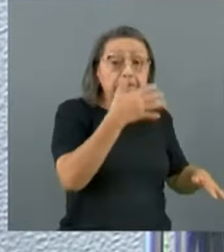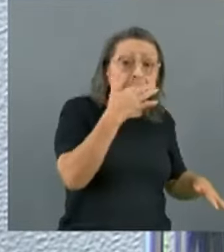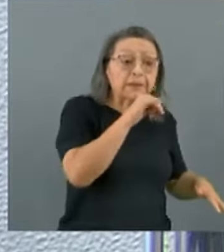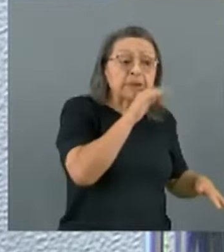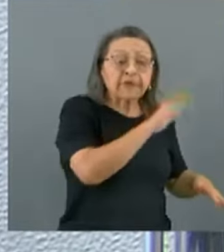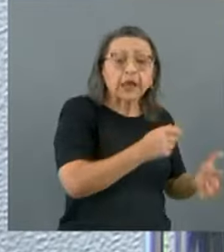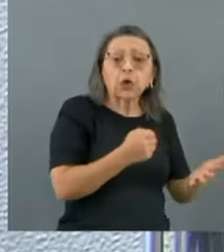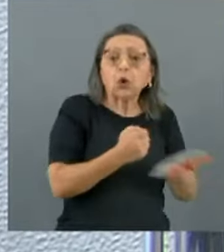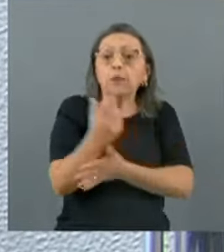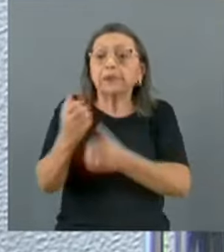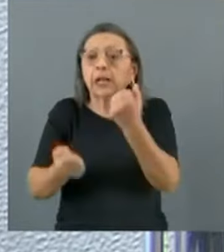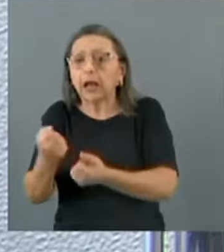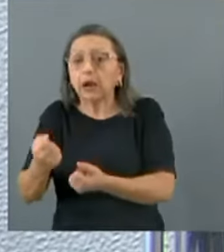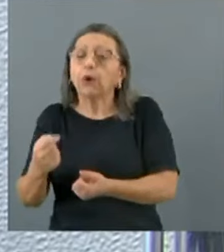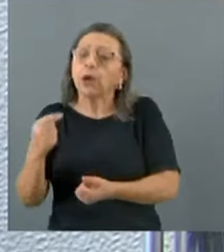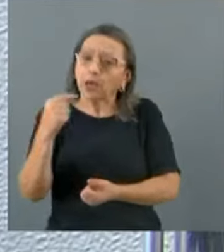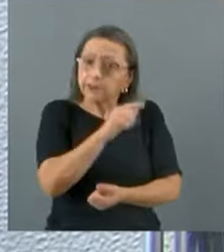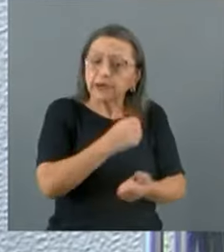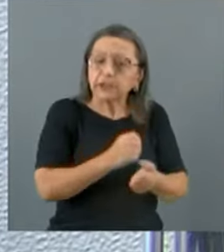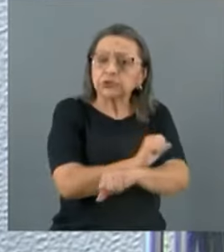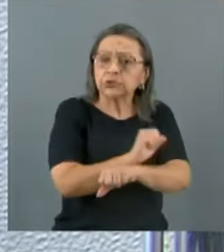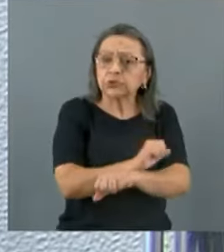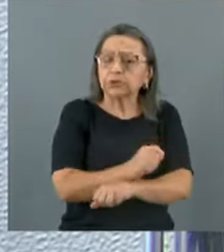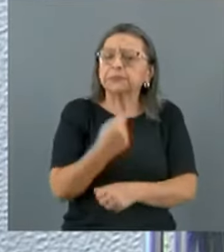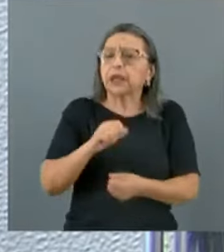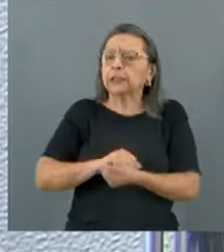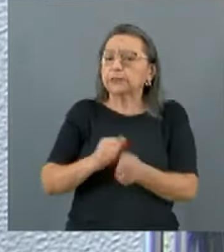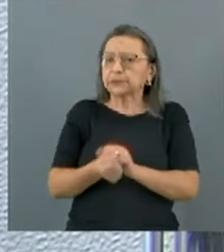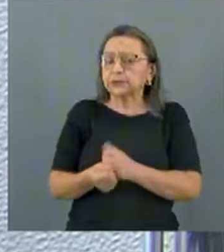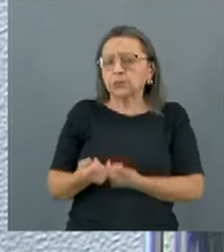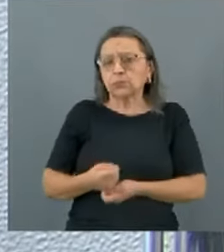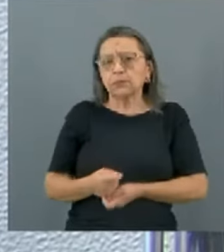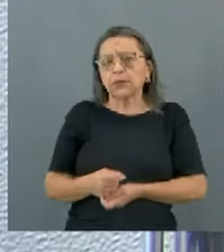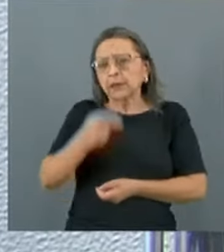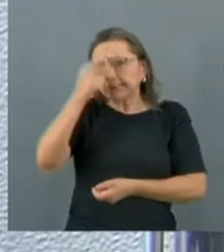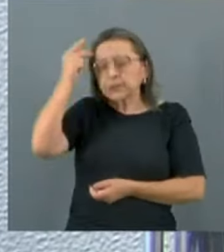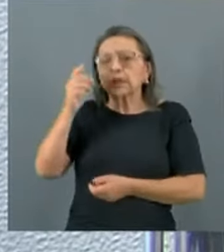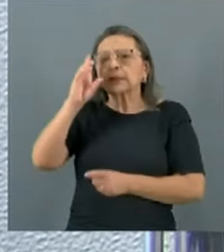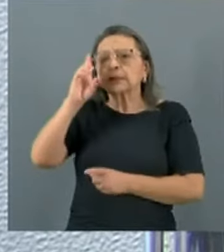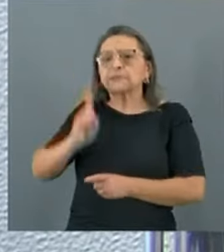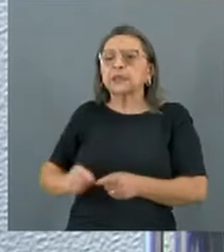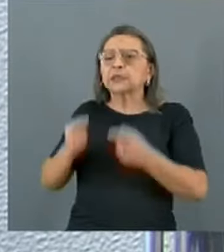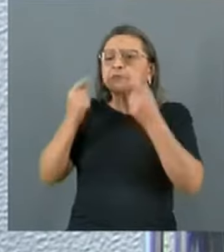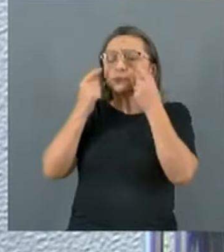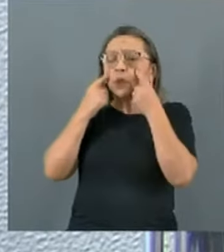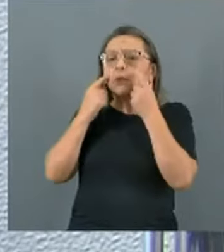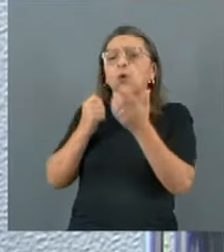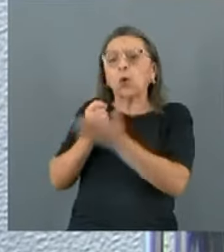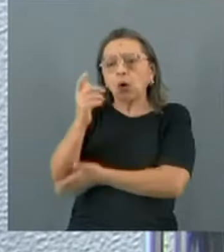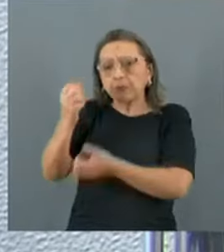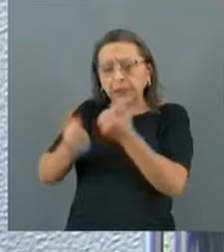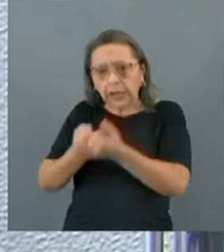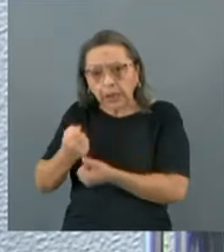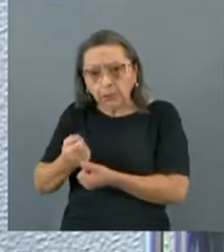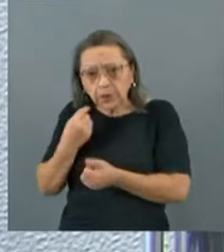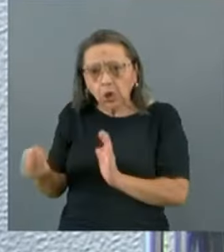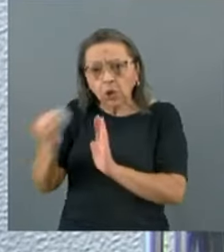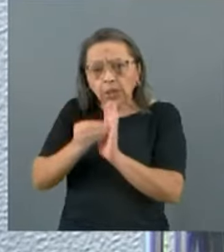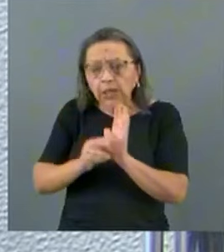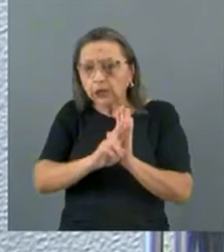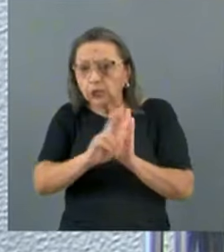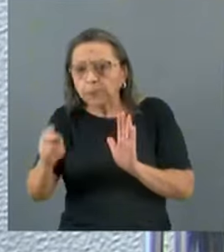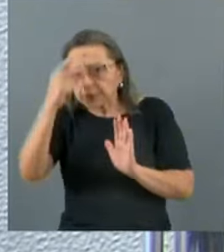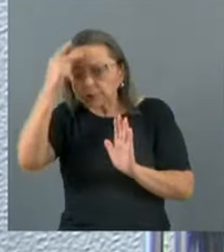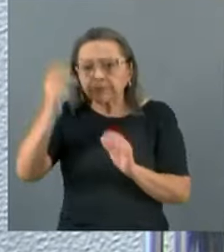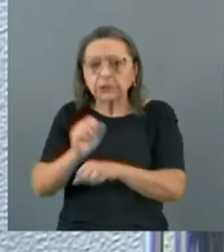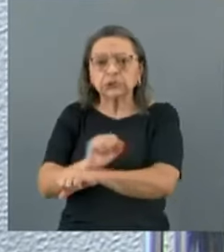de adaptação? Para que é que uma pessoa com deficiência visual vai comprar um carro, vai indicar 2 condutores, esses